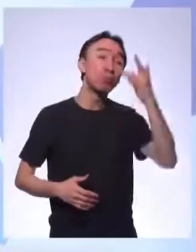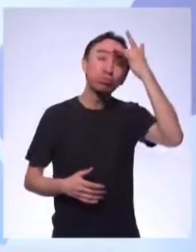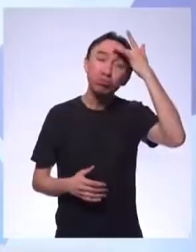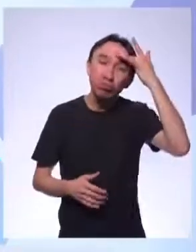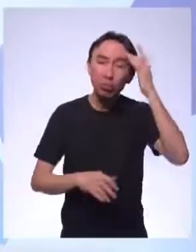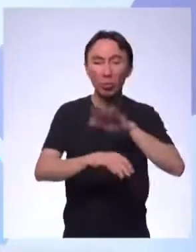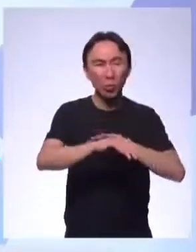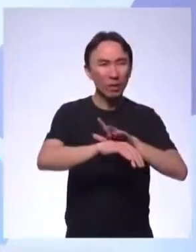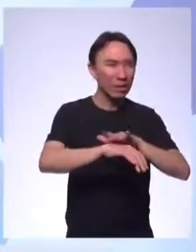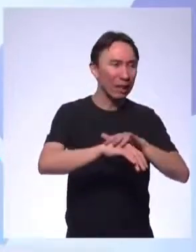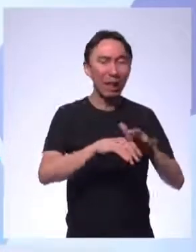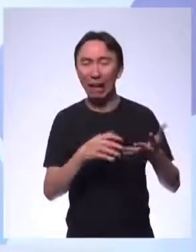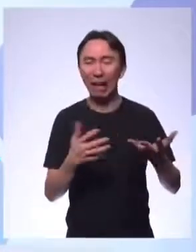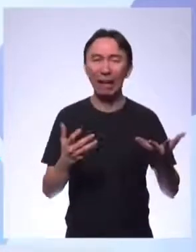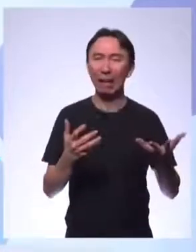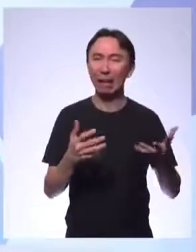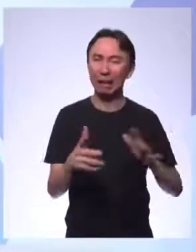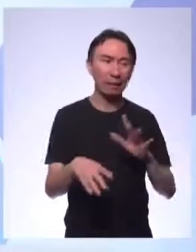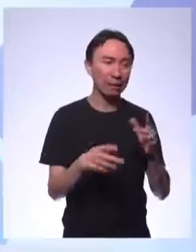a Stephanie não terminou aqui.